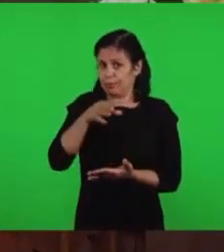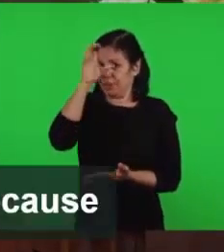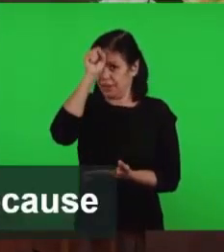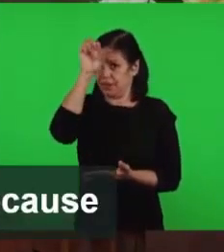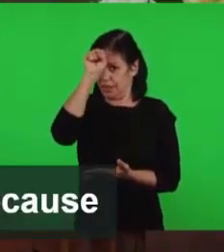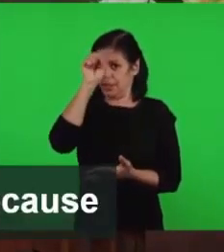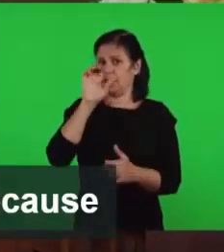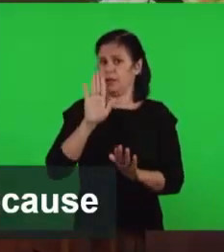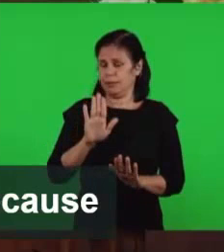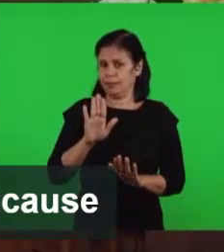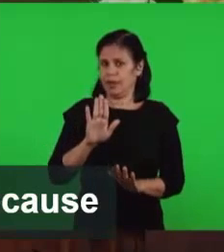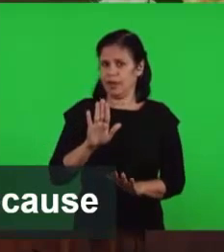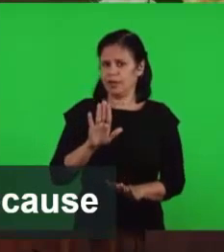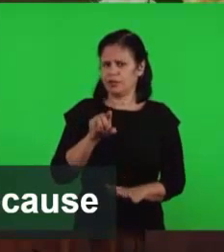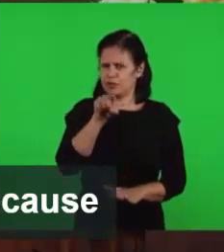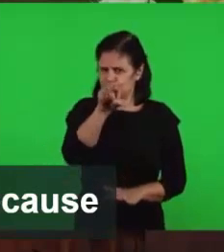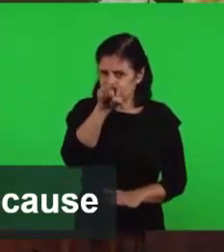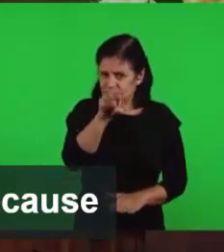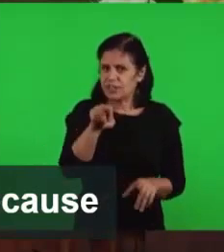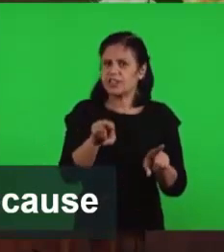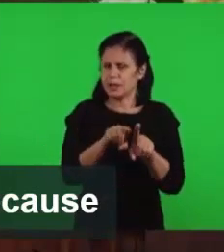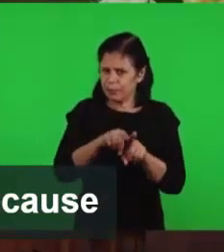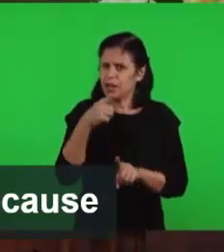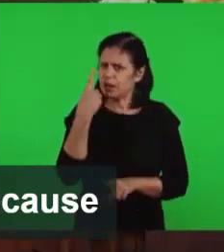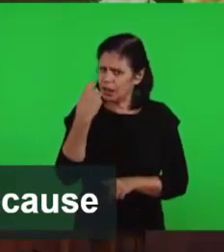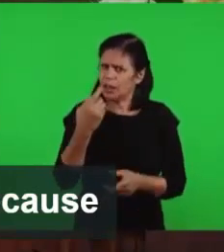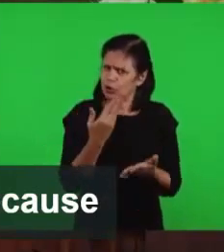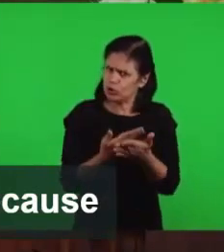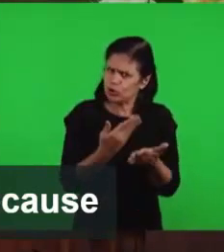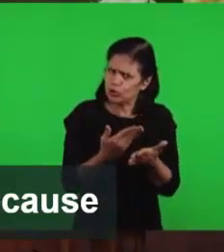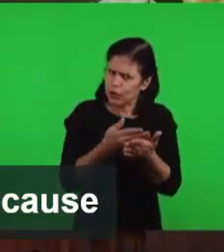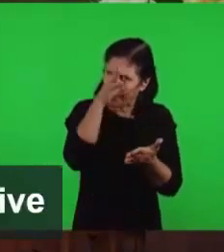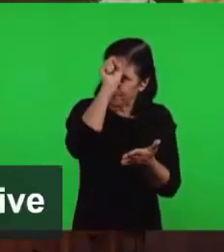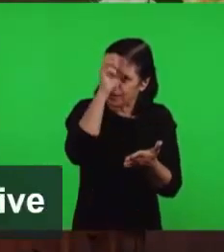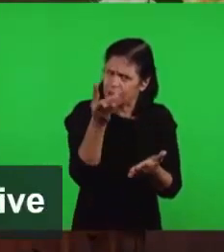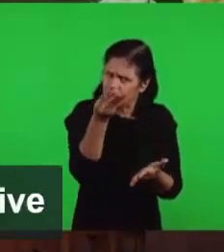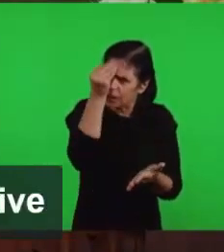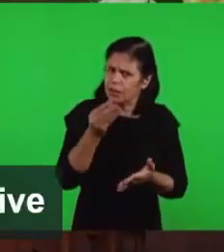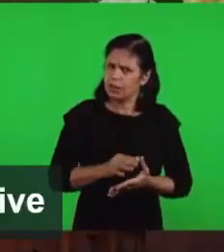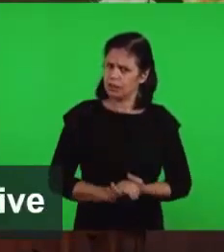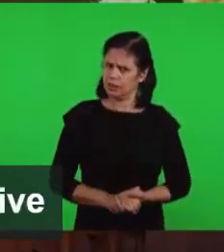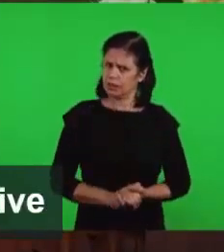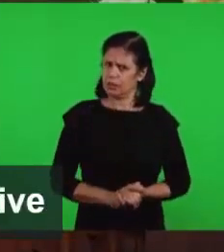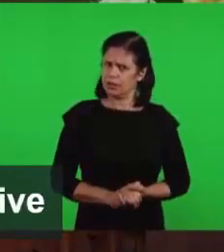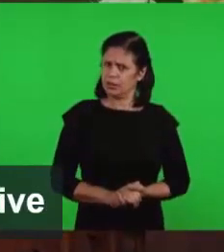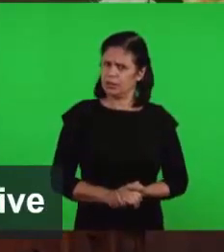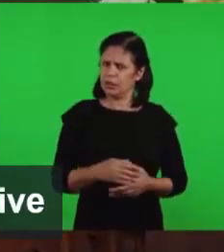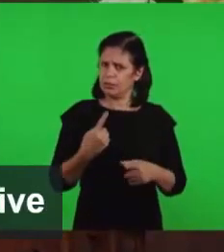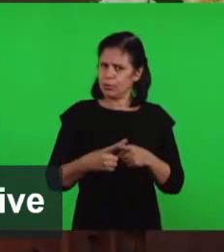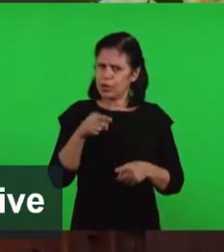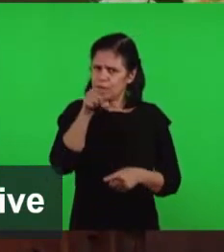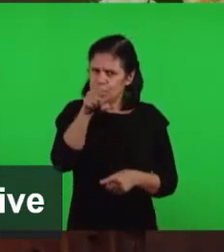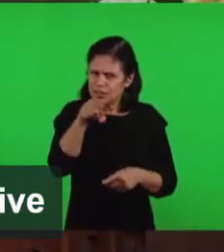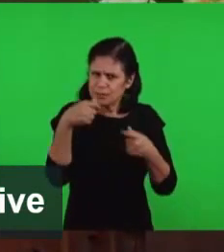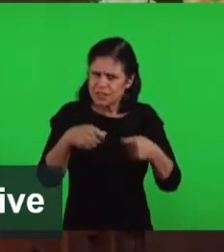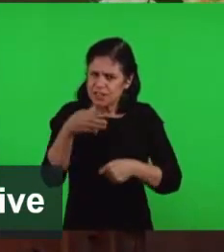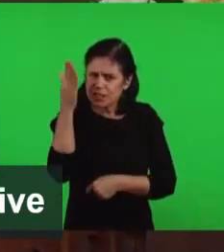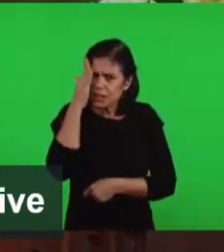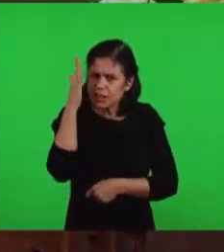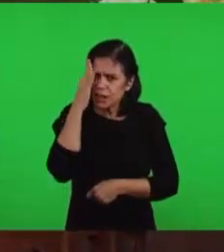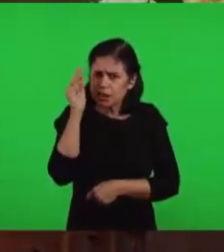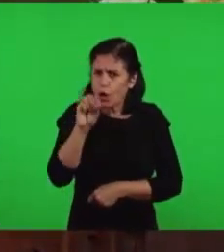minha função mas o interesse é seu sabe por quê Porque agora ou o irmão vai entender isso